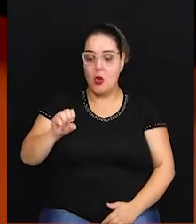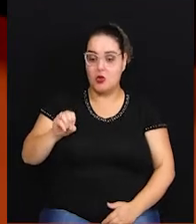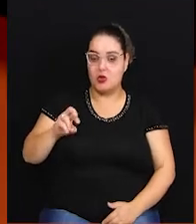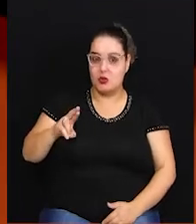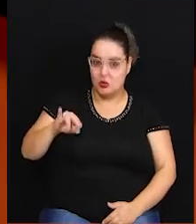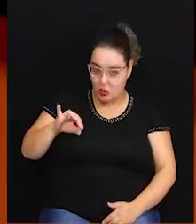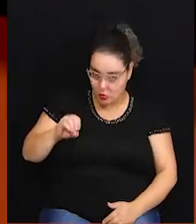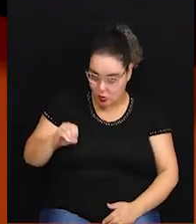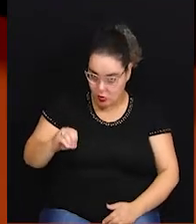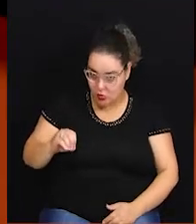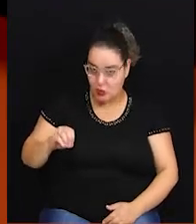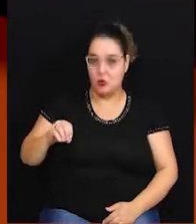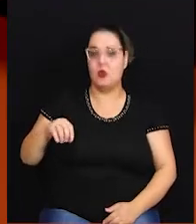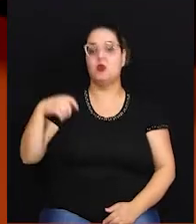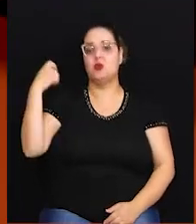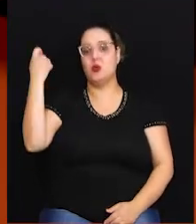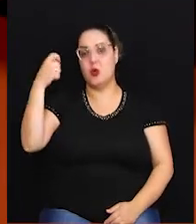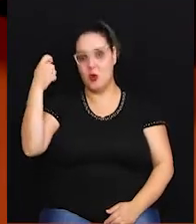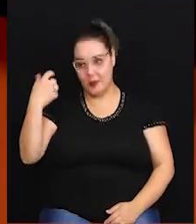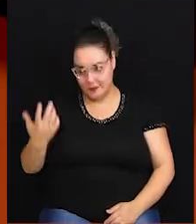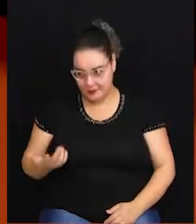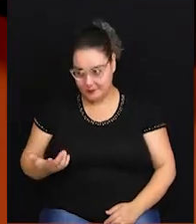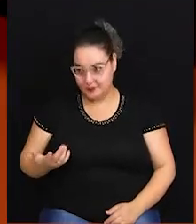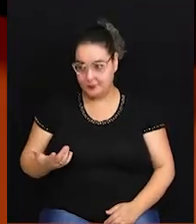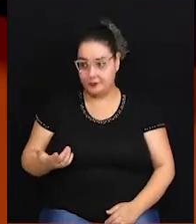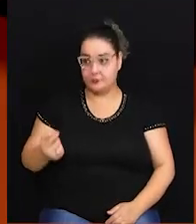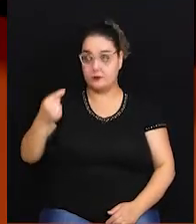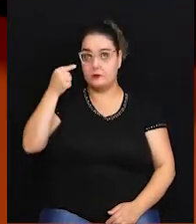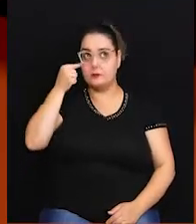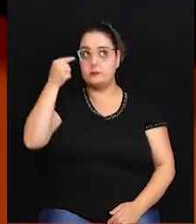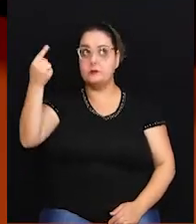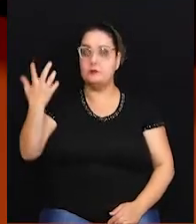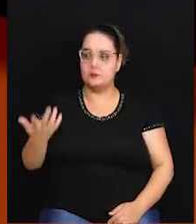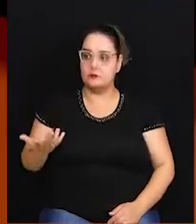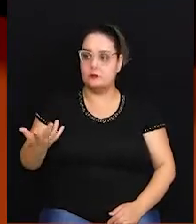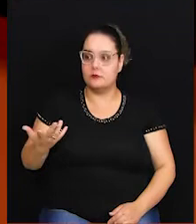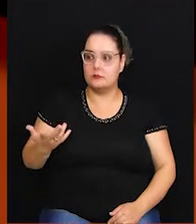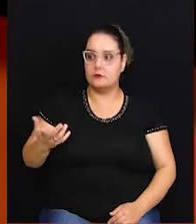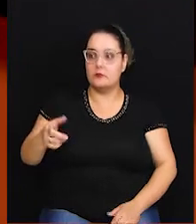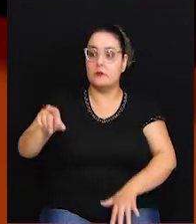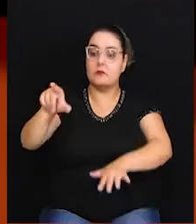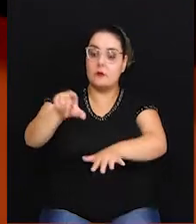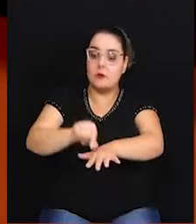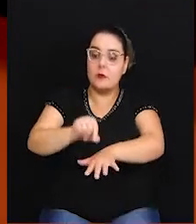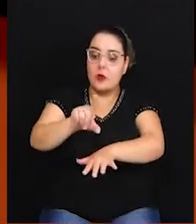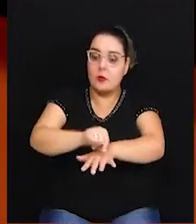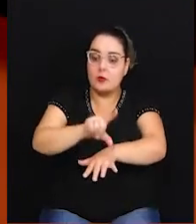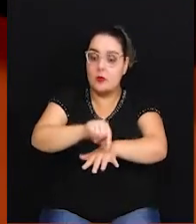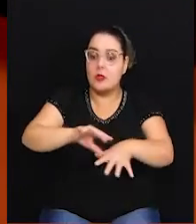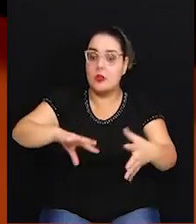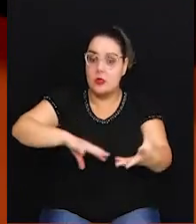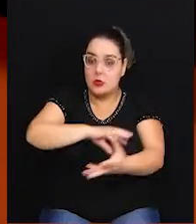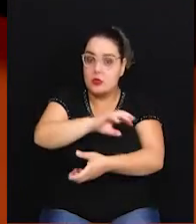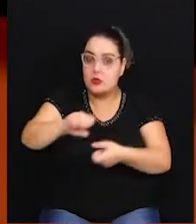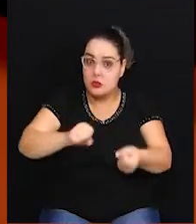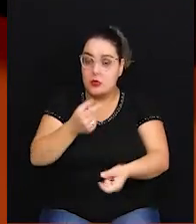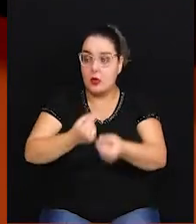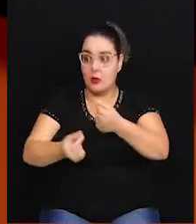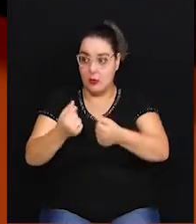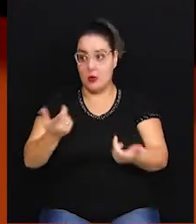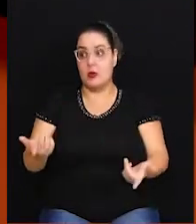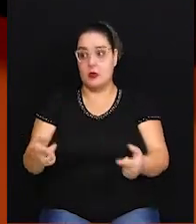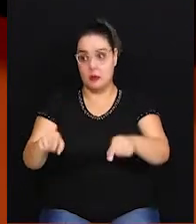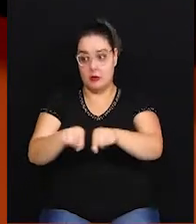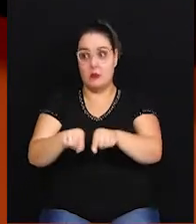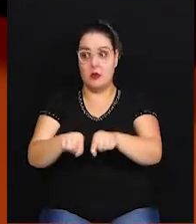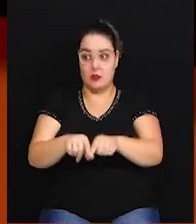E aí surgiu essa ideia de vocês de trazer uma alternativa sustentável e também econômica, porque